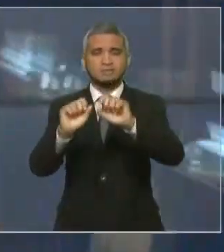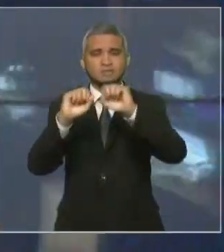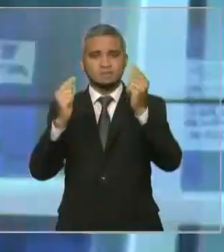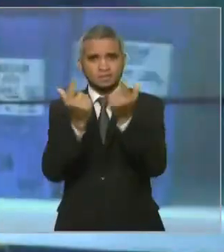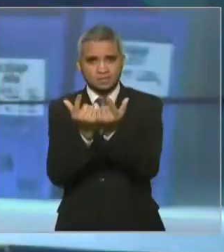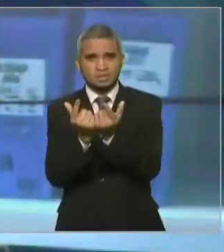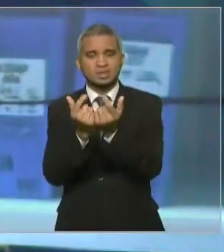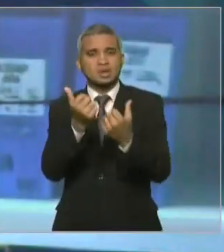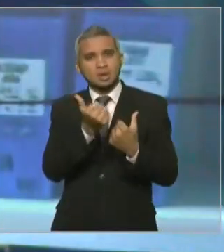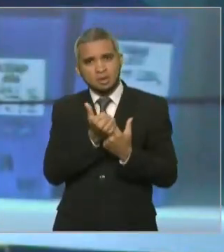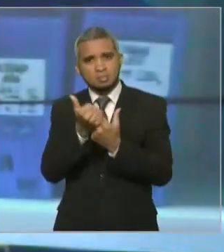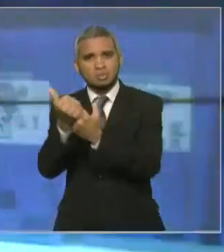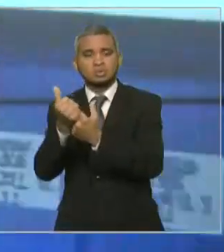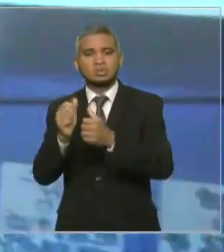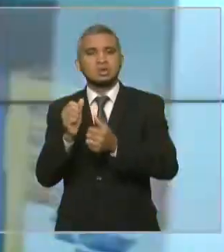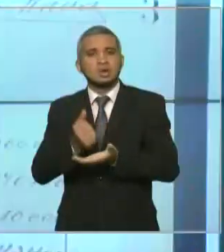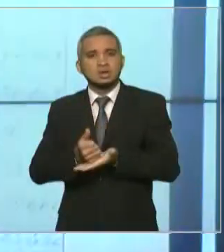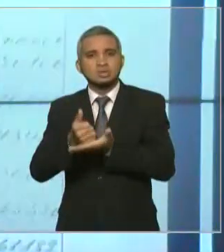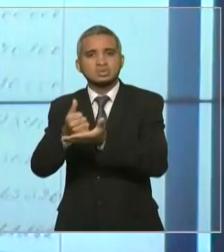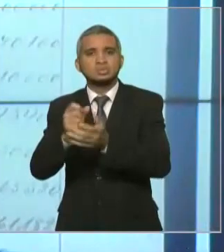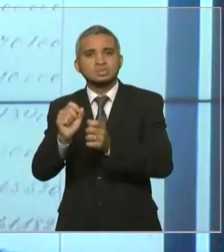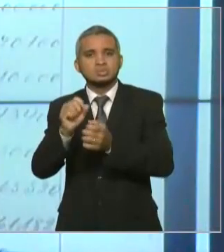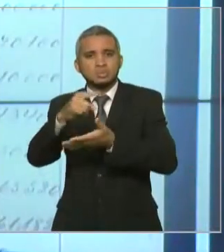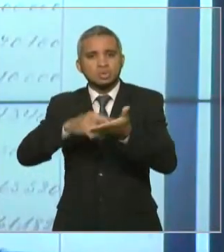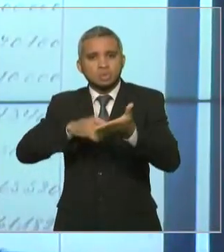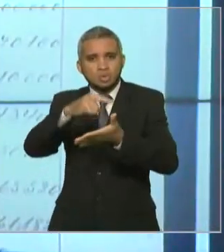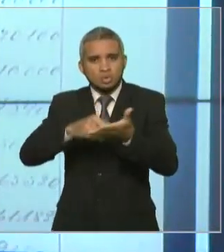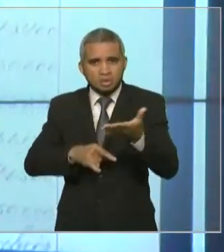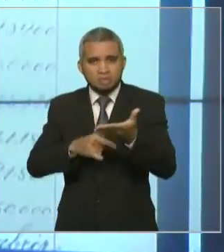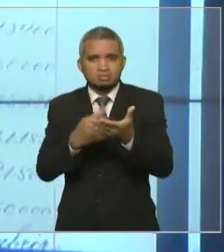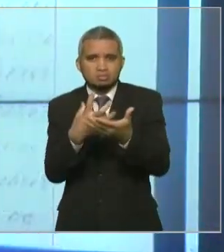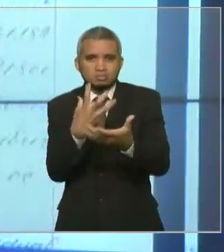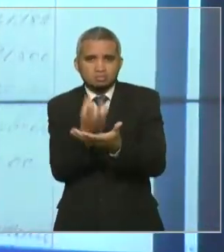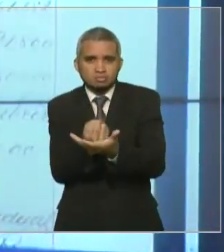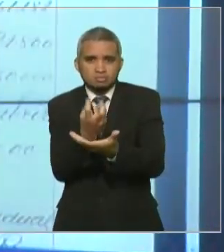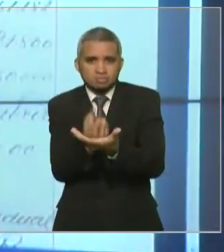e transferência da sua documentação para o acervo digital.